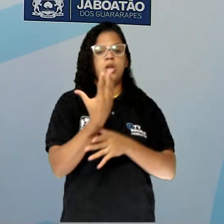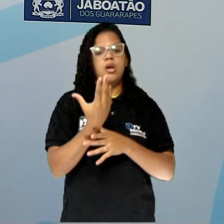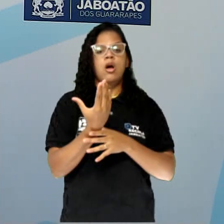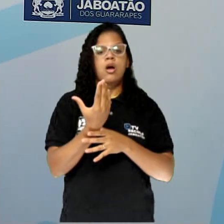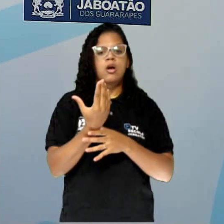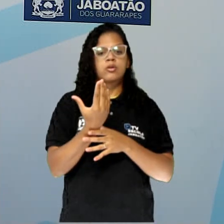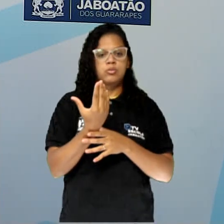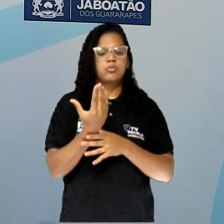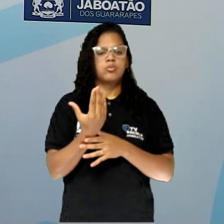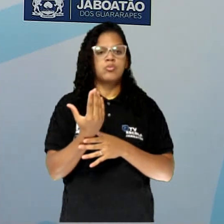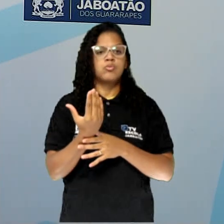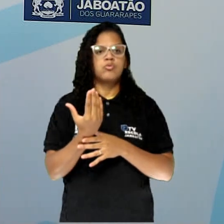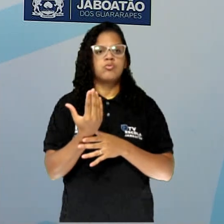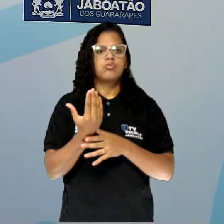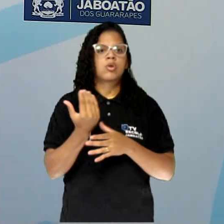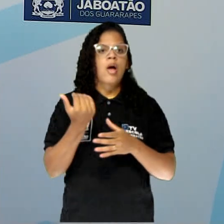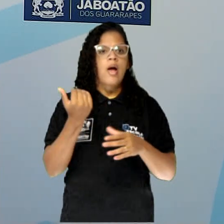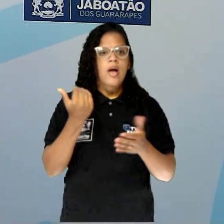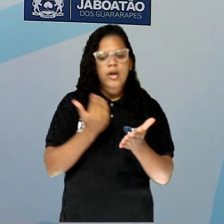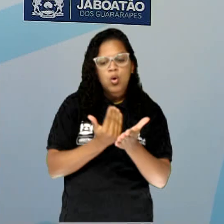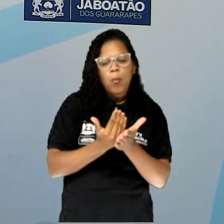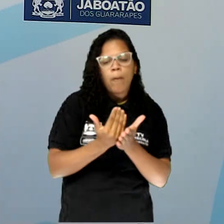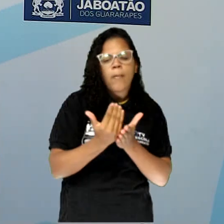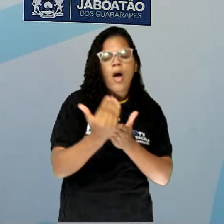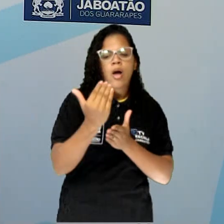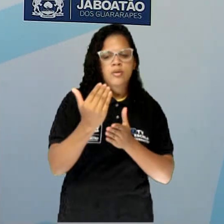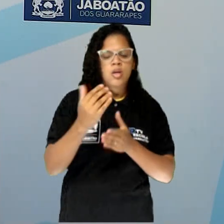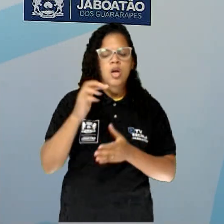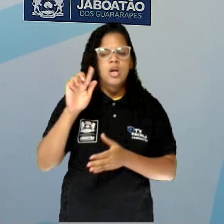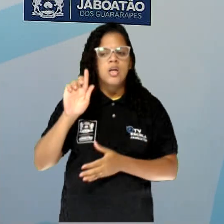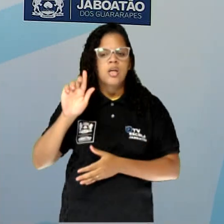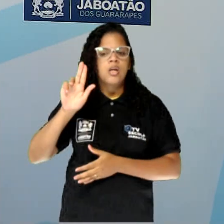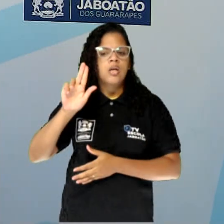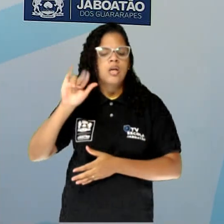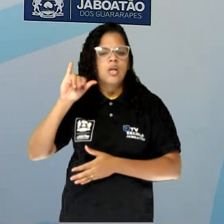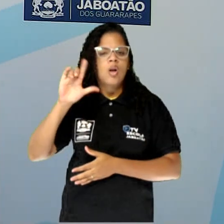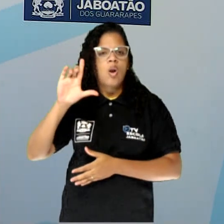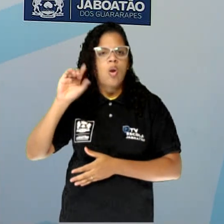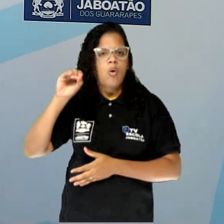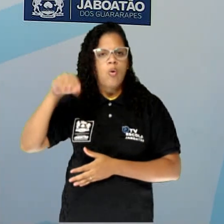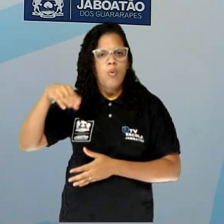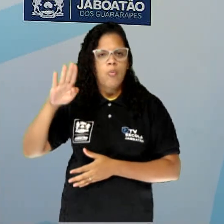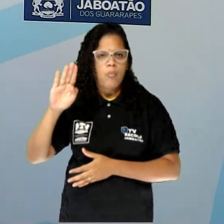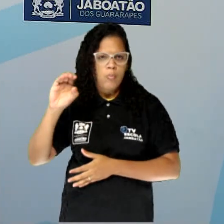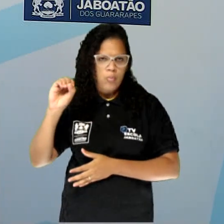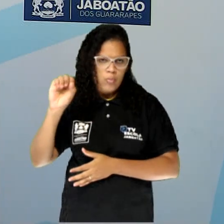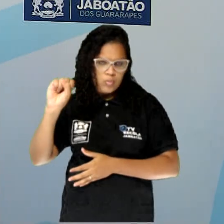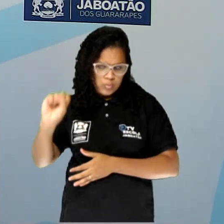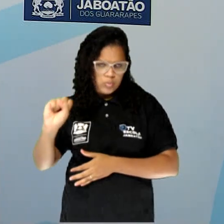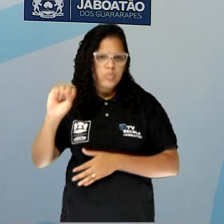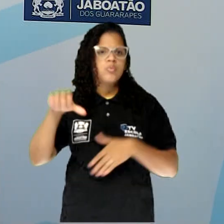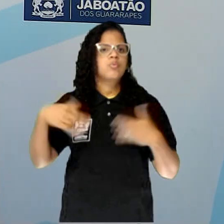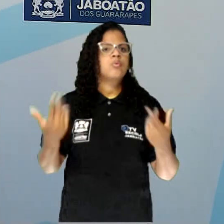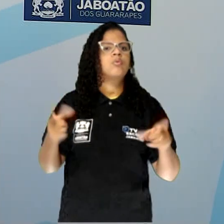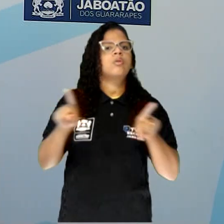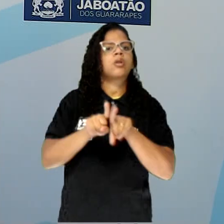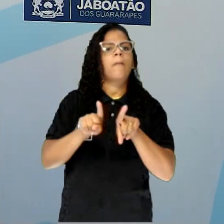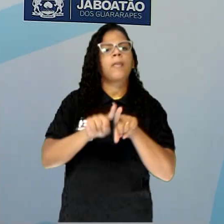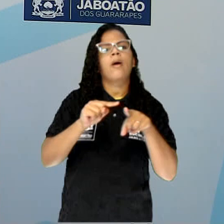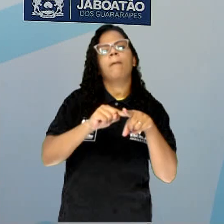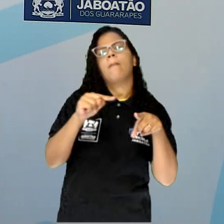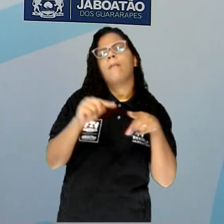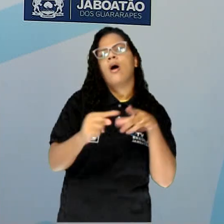de quilombos, bairros que partiram, que vieram a ser nascido